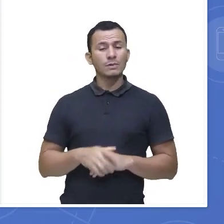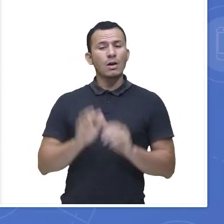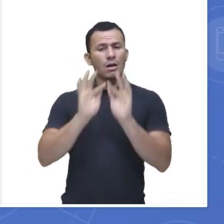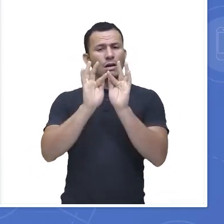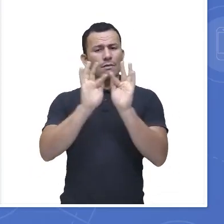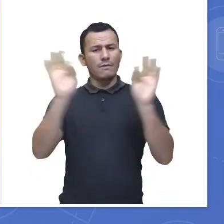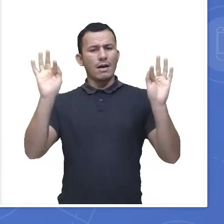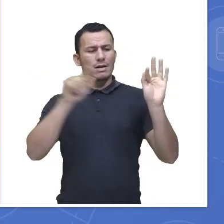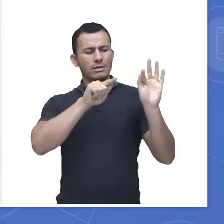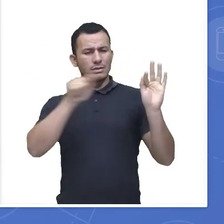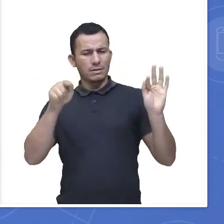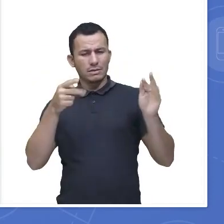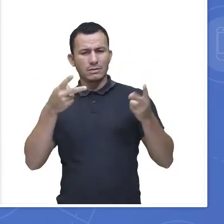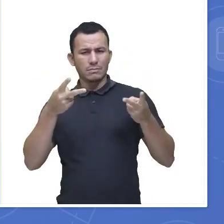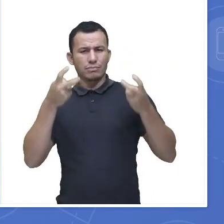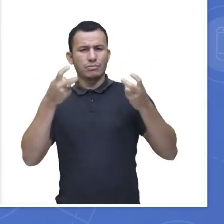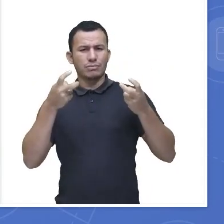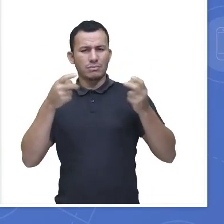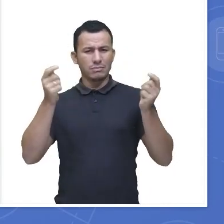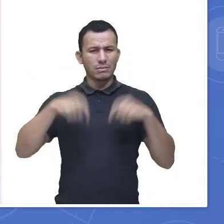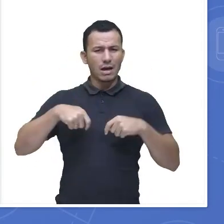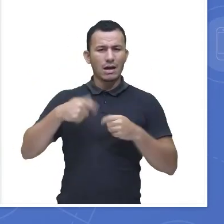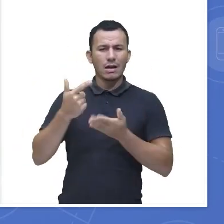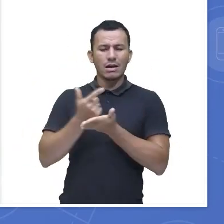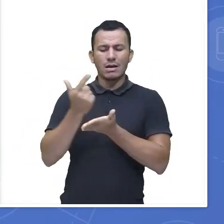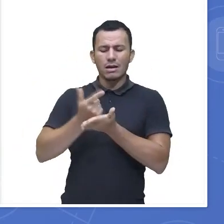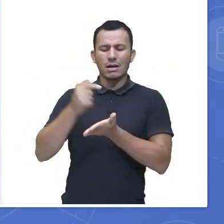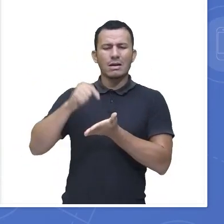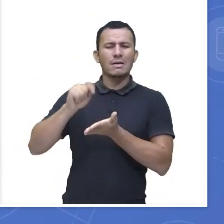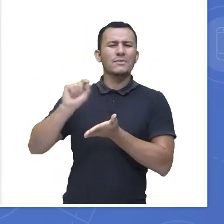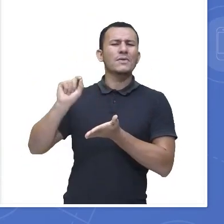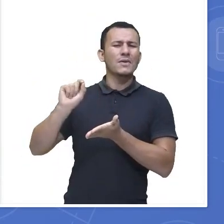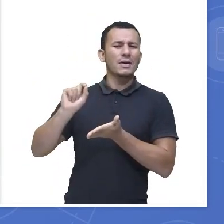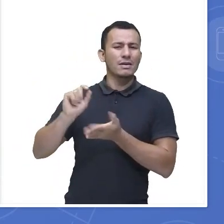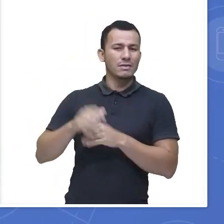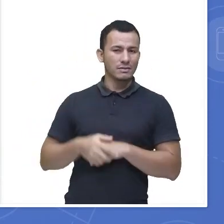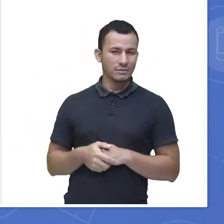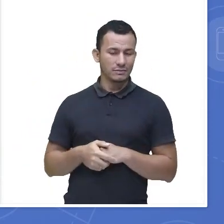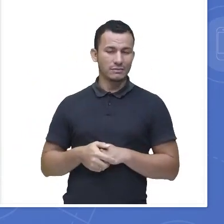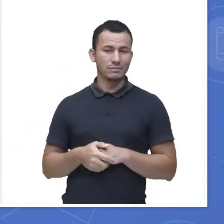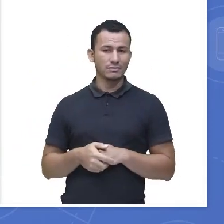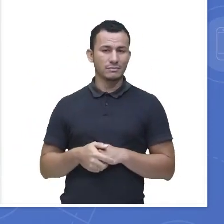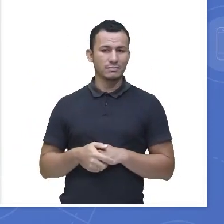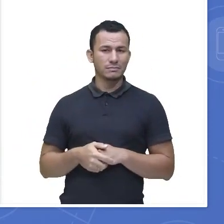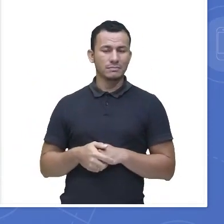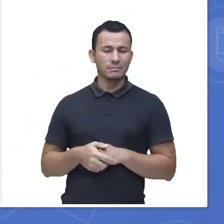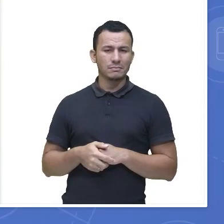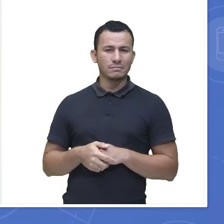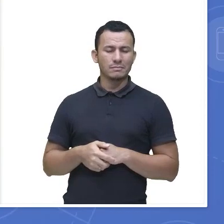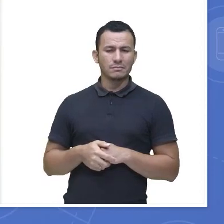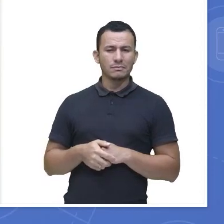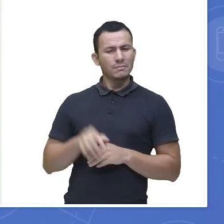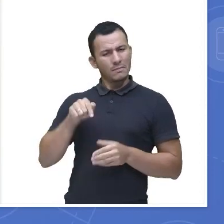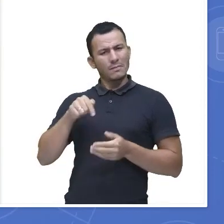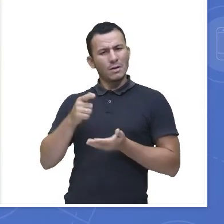você identifique quem é o dono desse livro? Não. Aí você diz, não, professor, o dono do livro é o irmão do